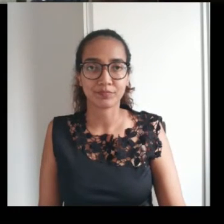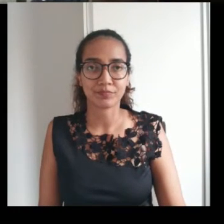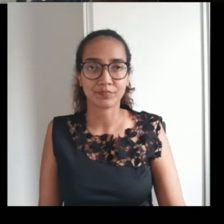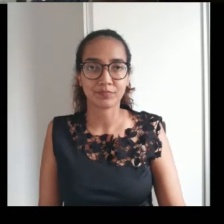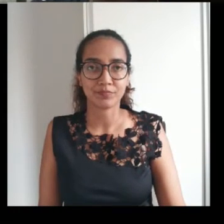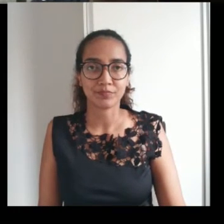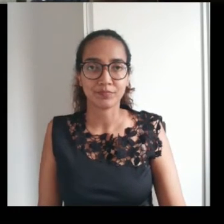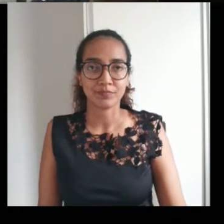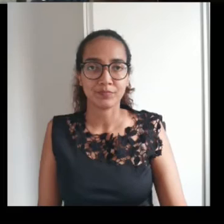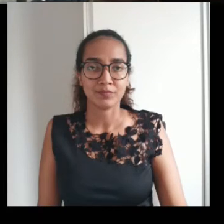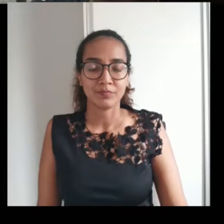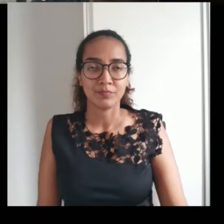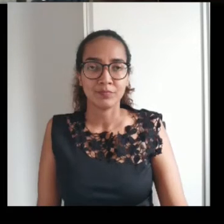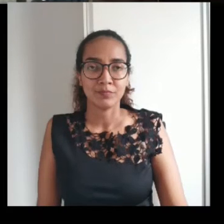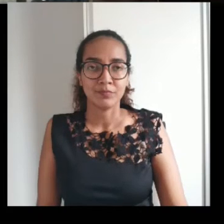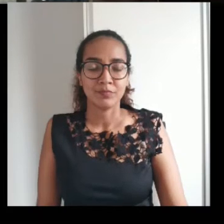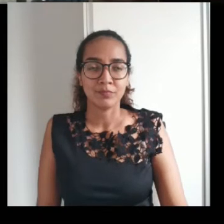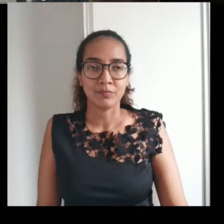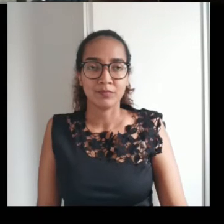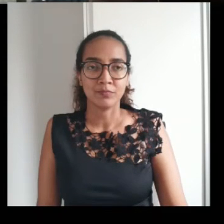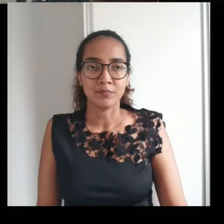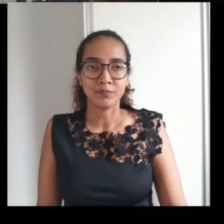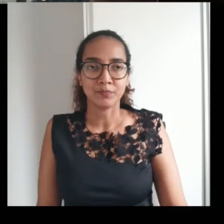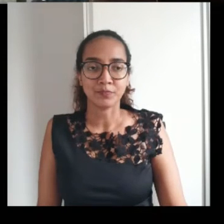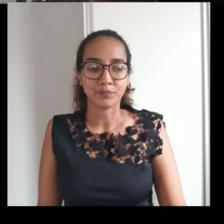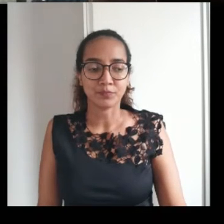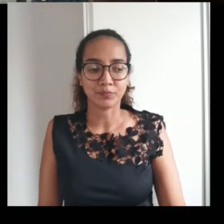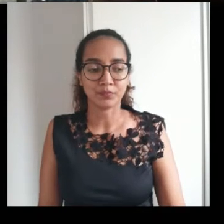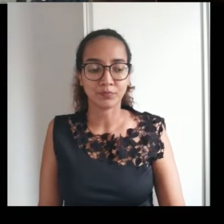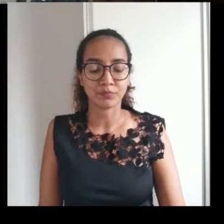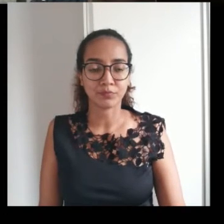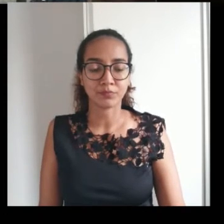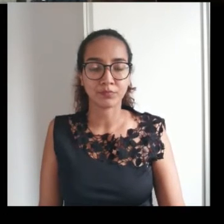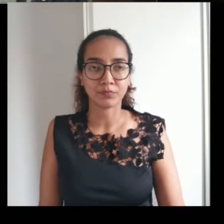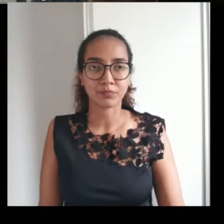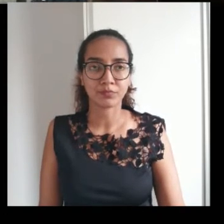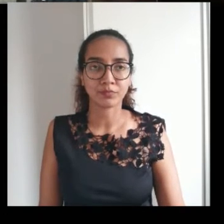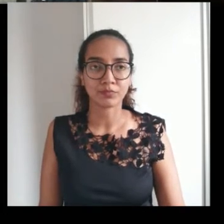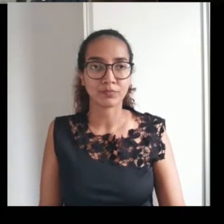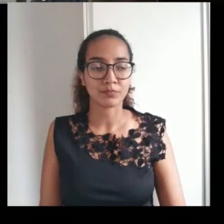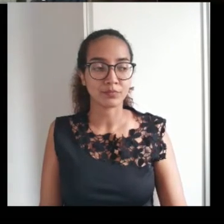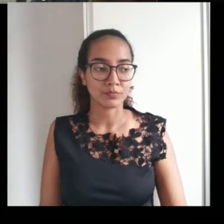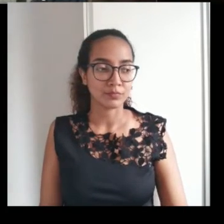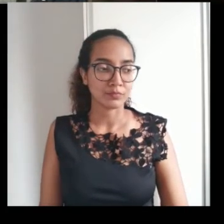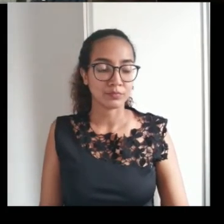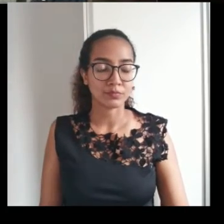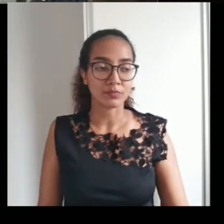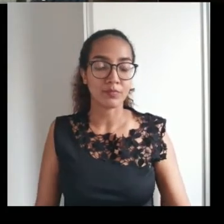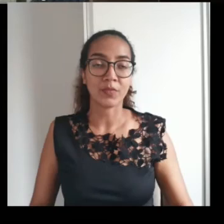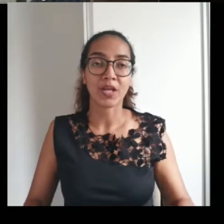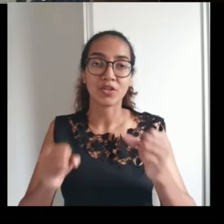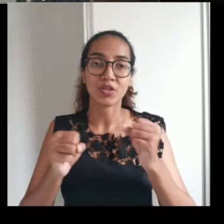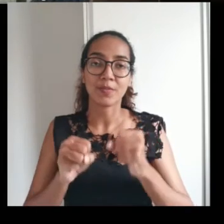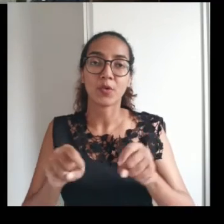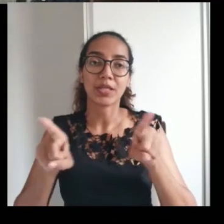certo? Conta.java. A gente poderia ter aqui o repositório,